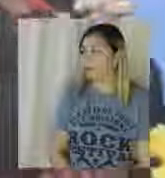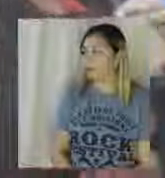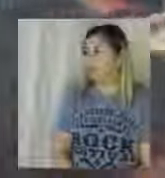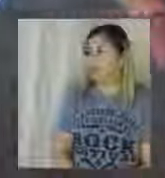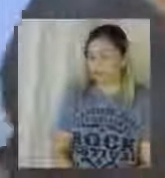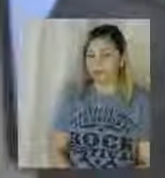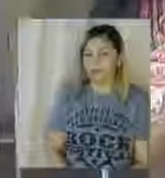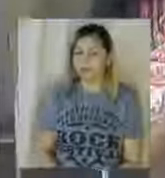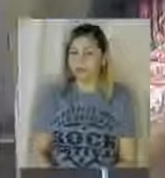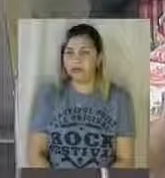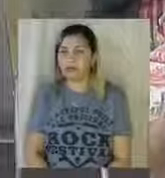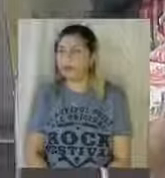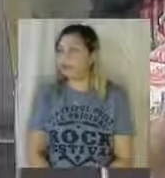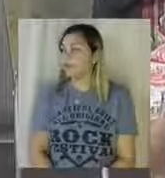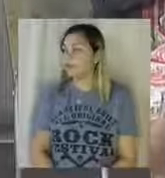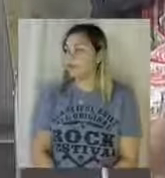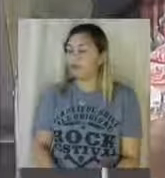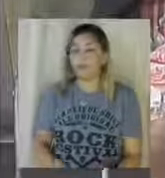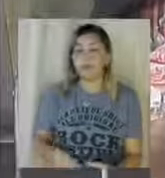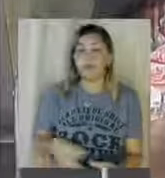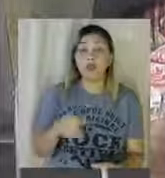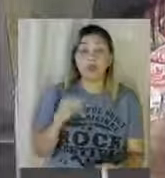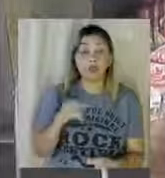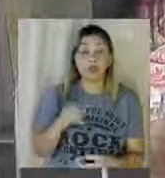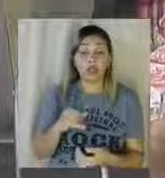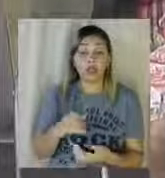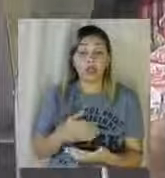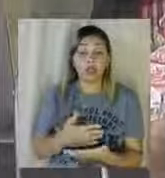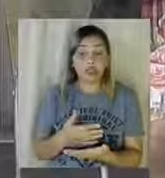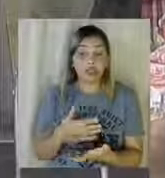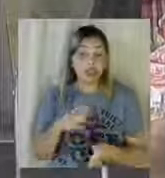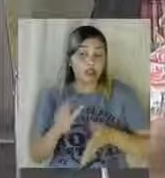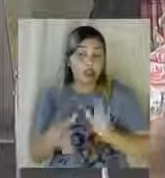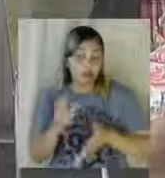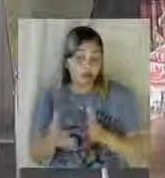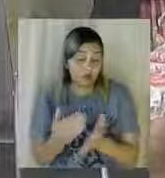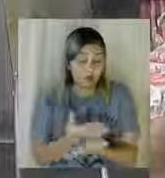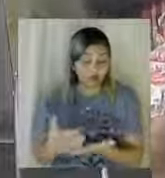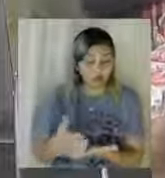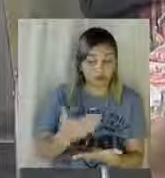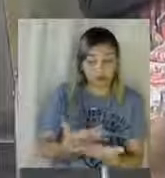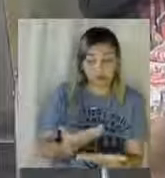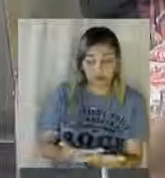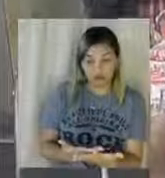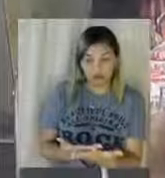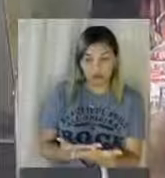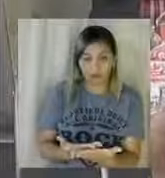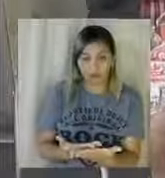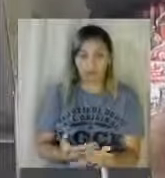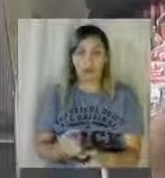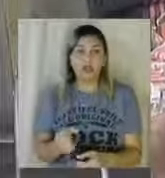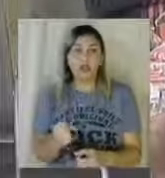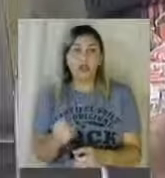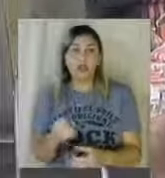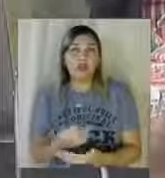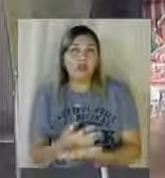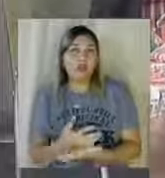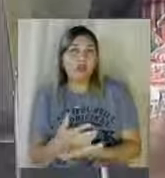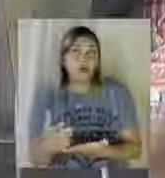Bem, eu comecei a estudar Libras, o interesse